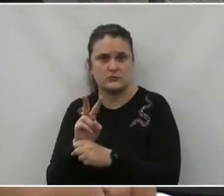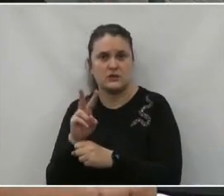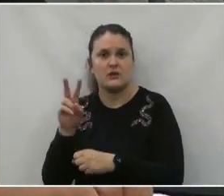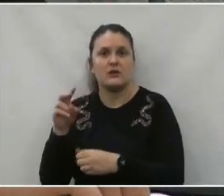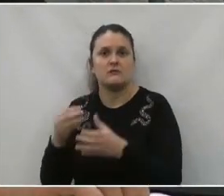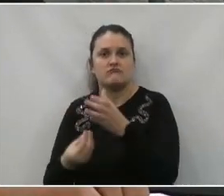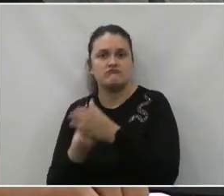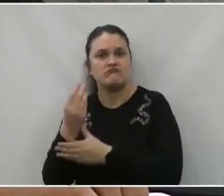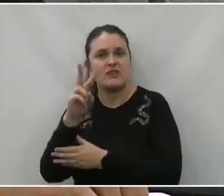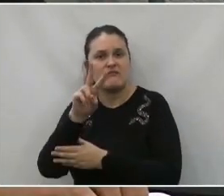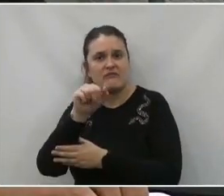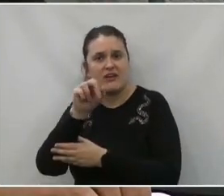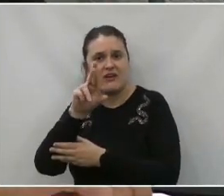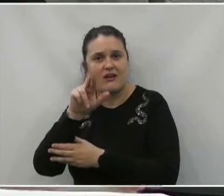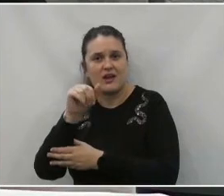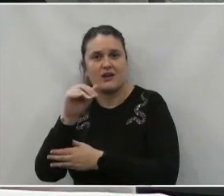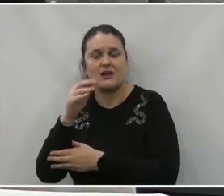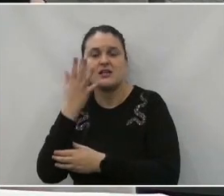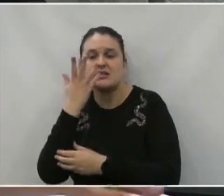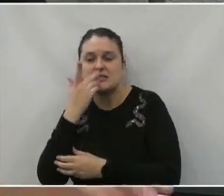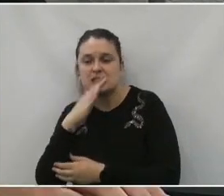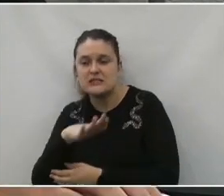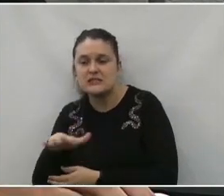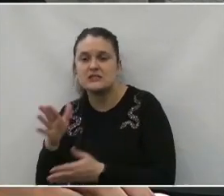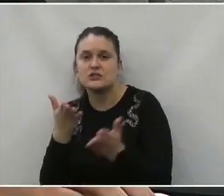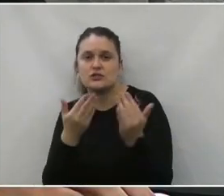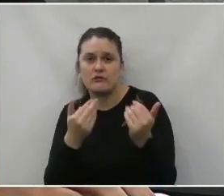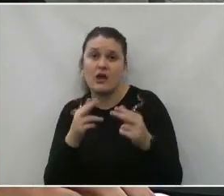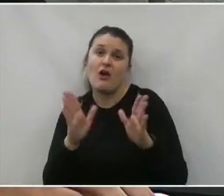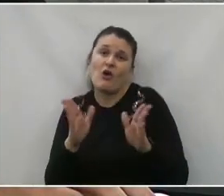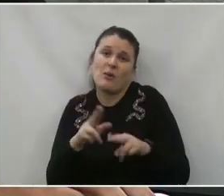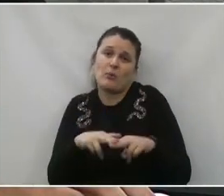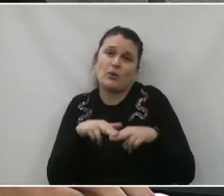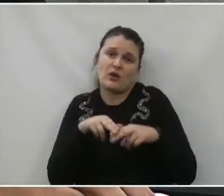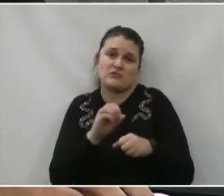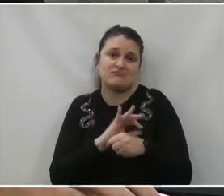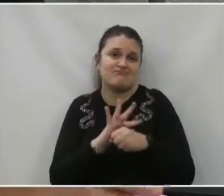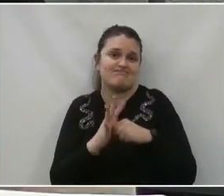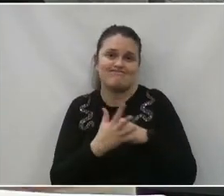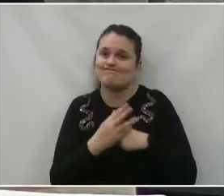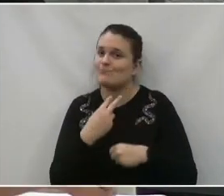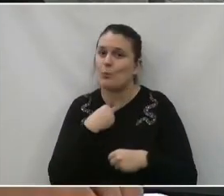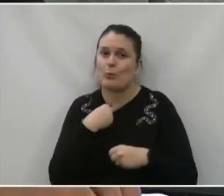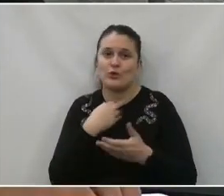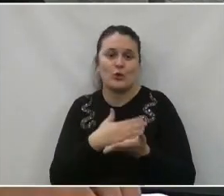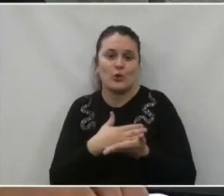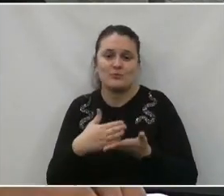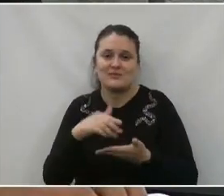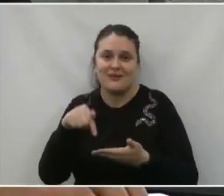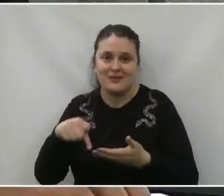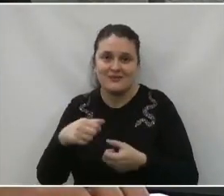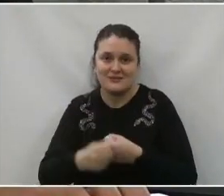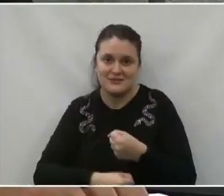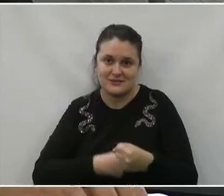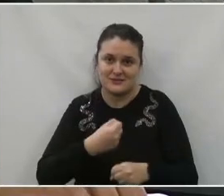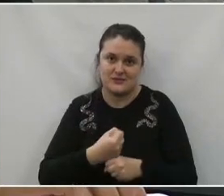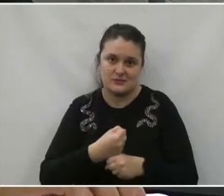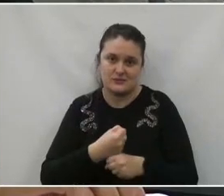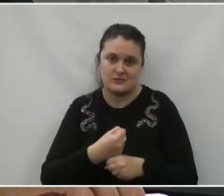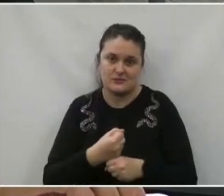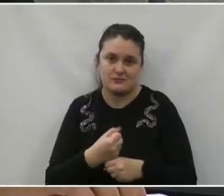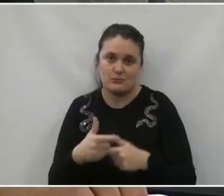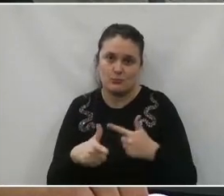da Infância e da Juventude, e que, por causa do Covid, nós não pudemos dar início este ano, que estava tudo